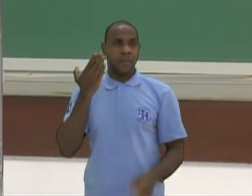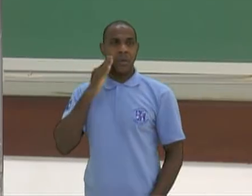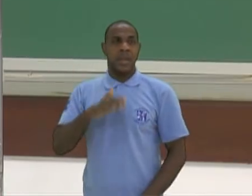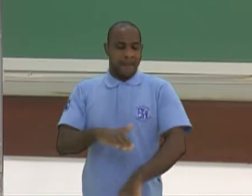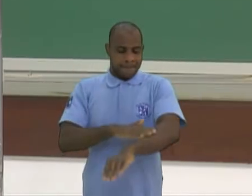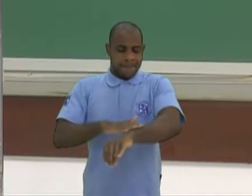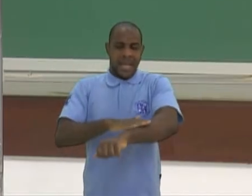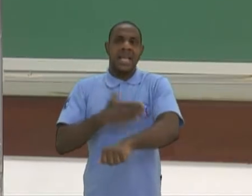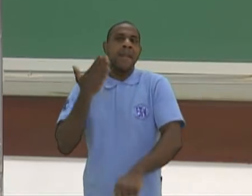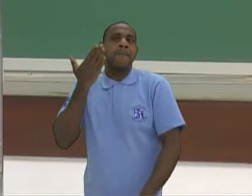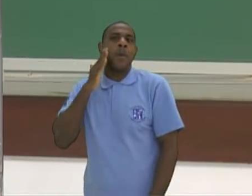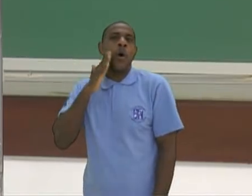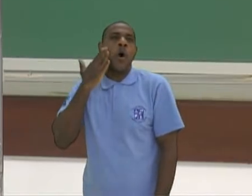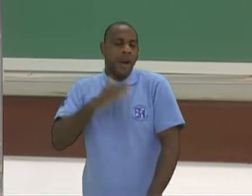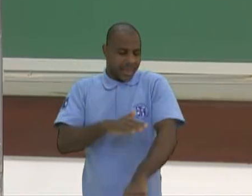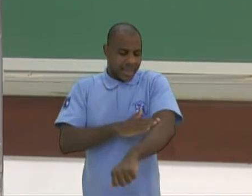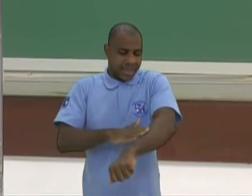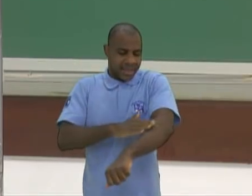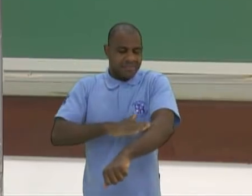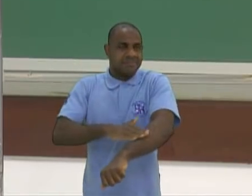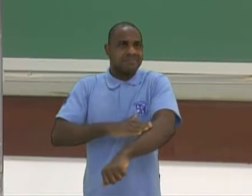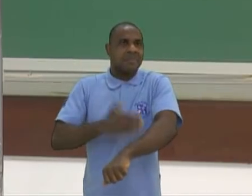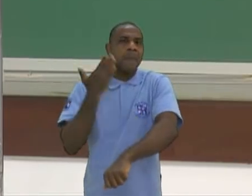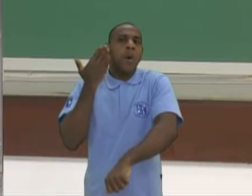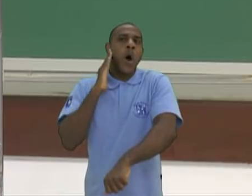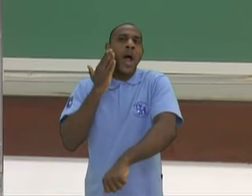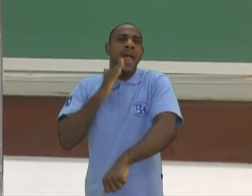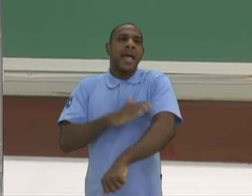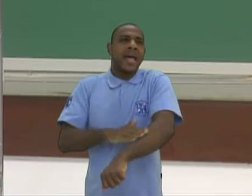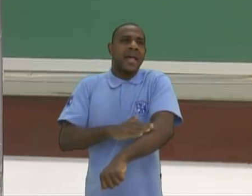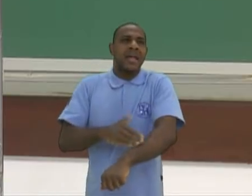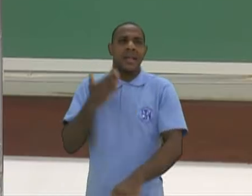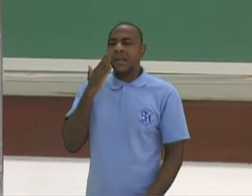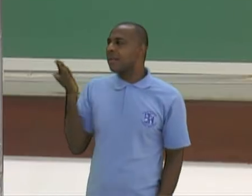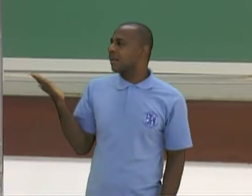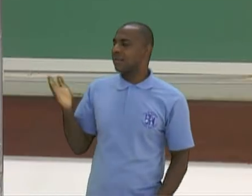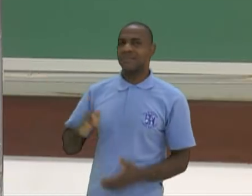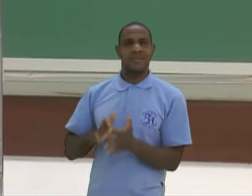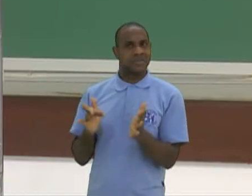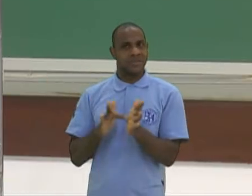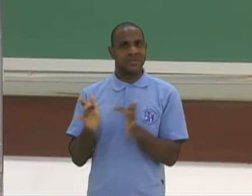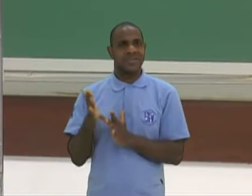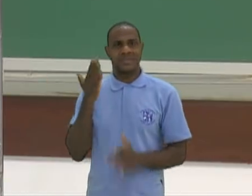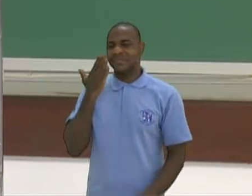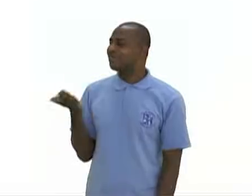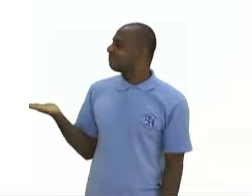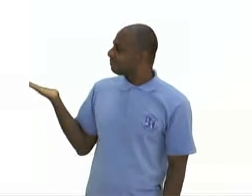pele morena, né? Olha que interessante essa imagem de Jesus Cristo. Achei muito interessante.